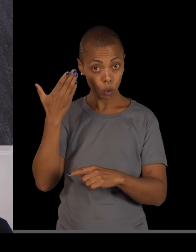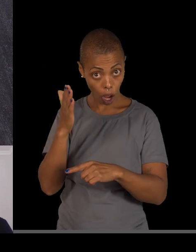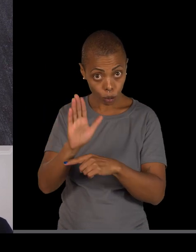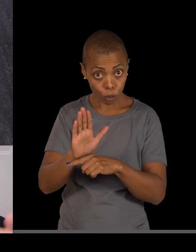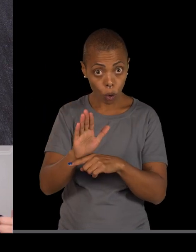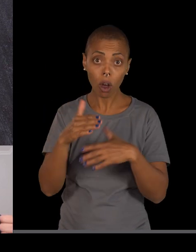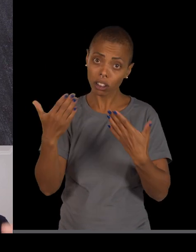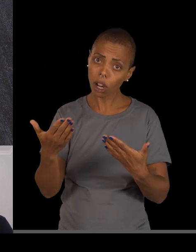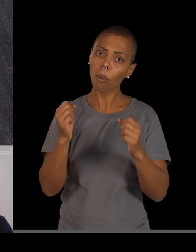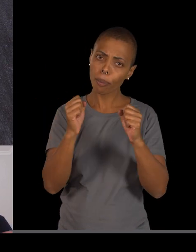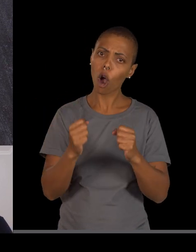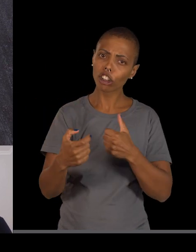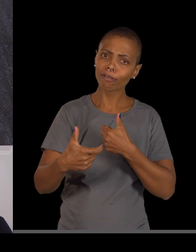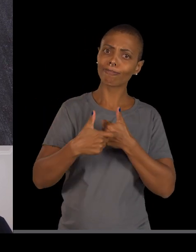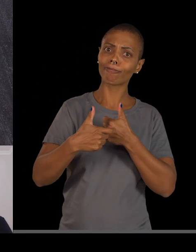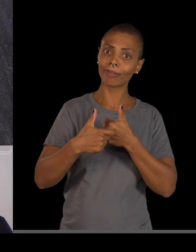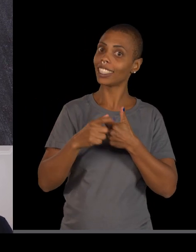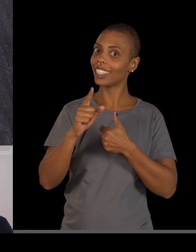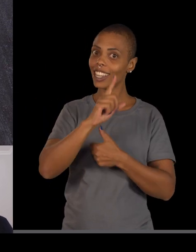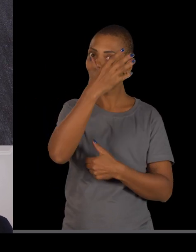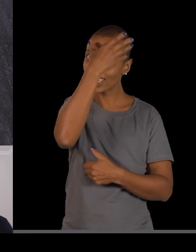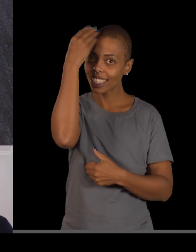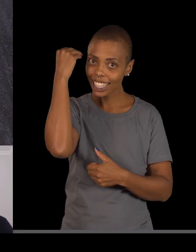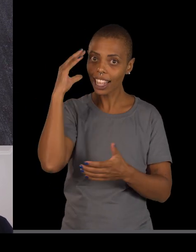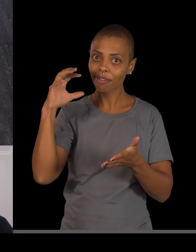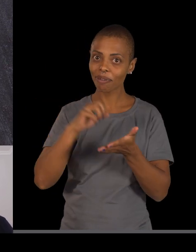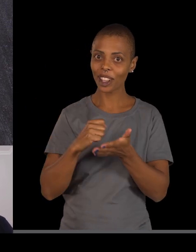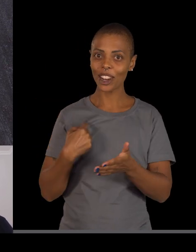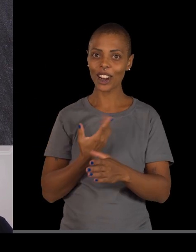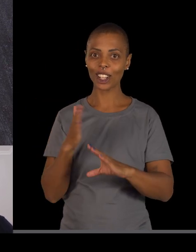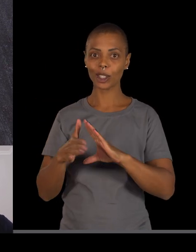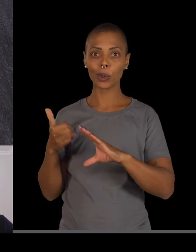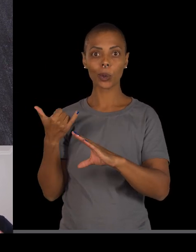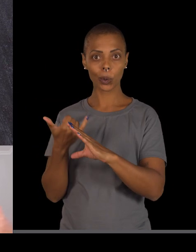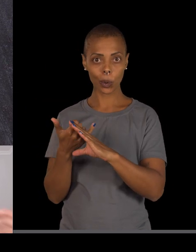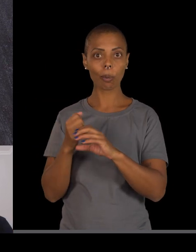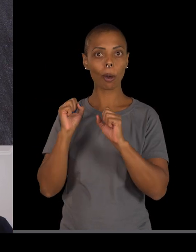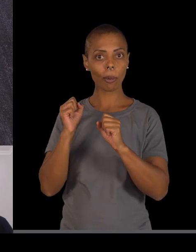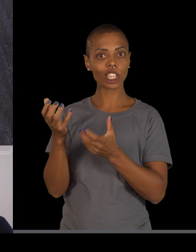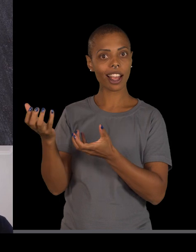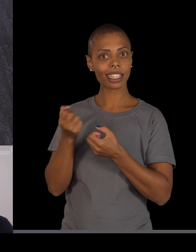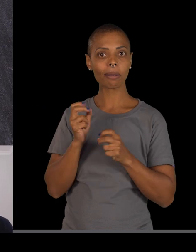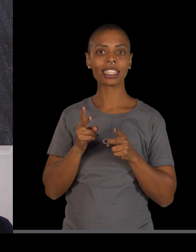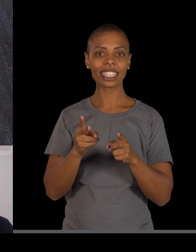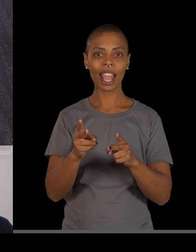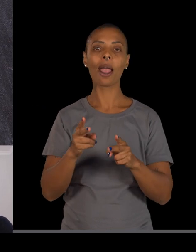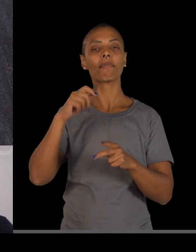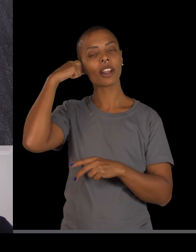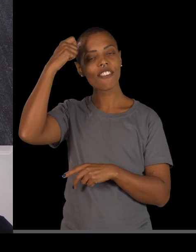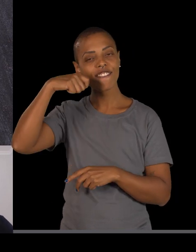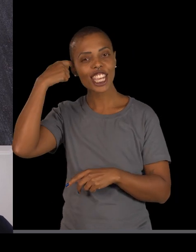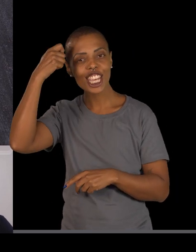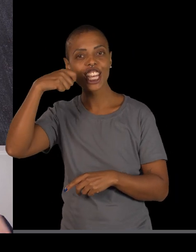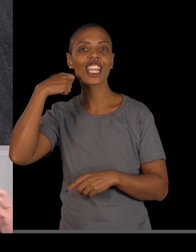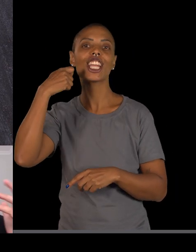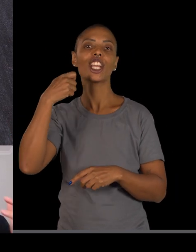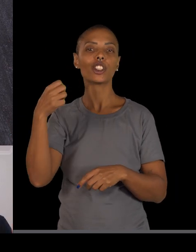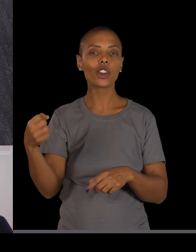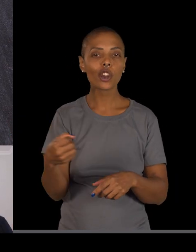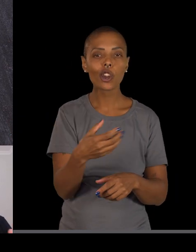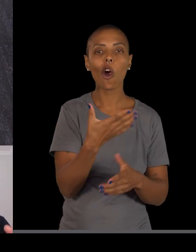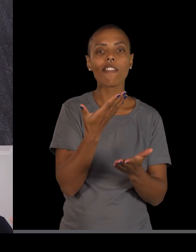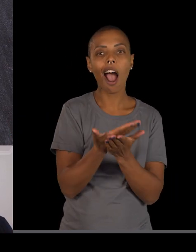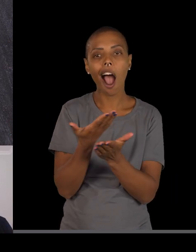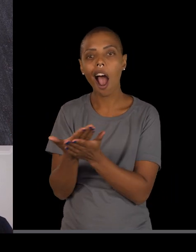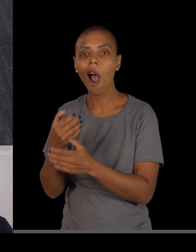ele te ajudou, deixa um like e não se esquece de se inscrever no canal para estar recebendo aí sempre os vídeos com